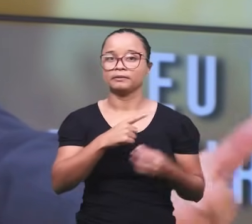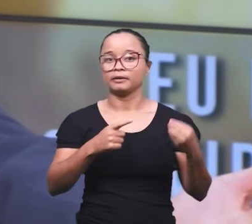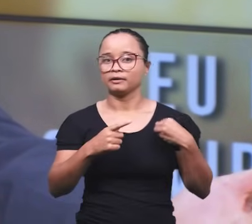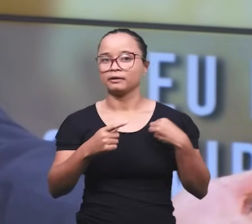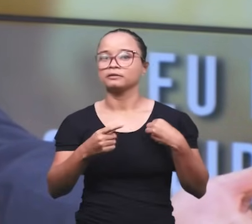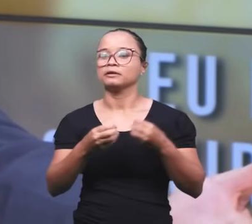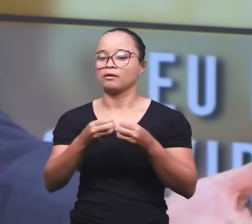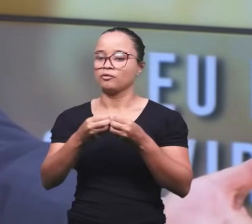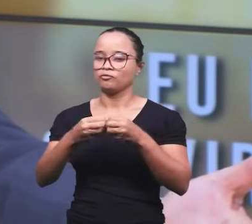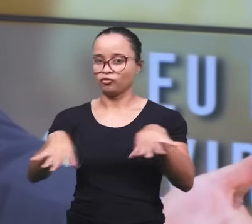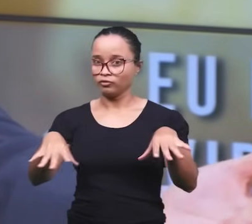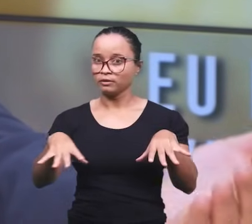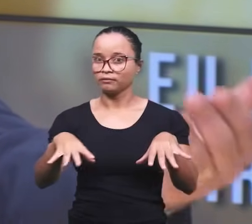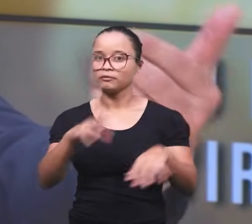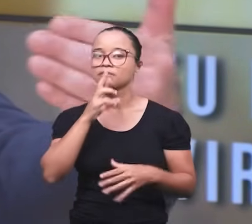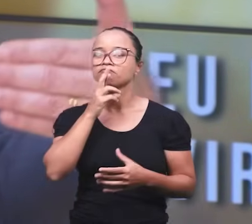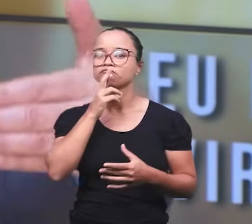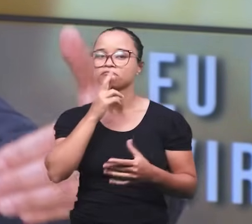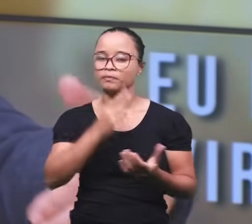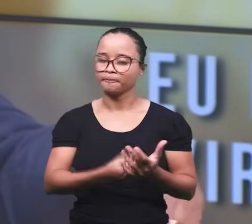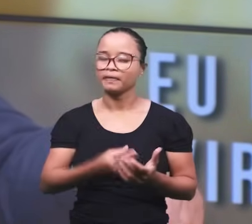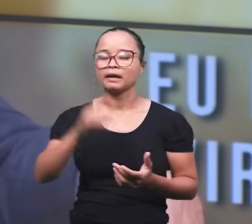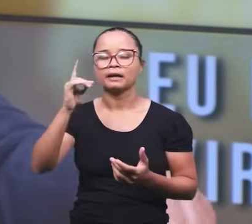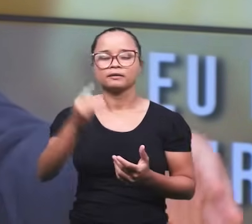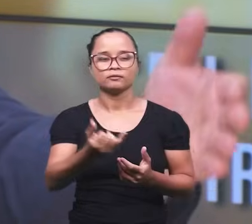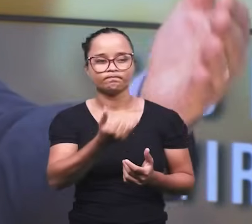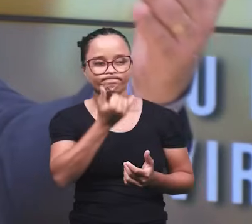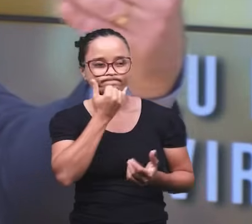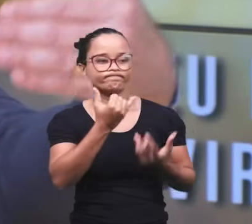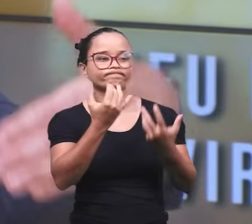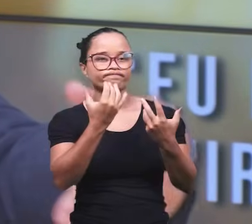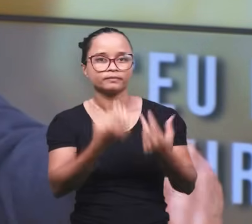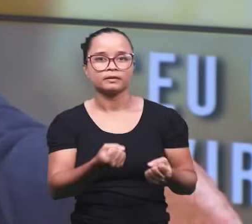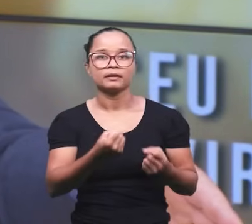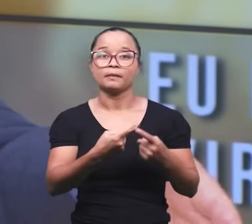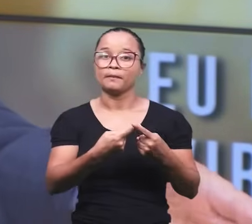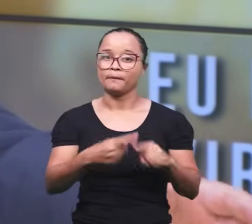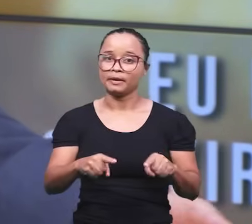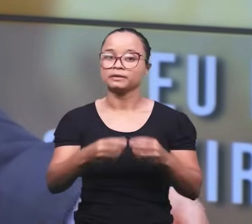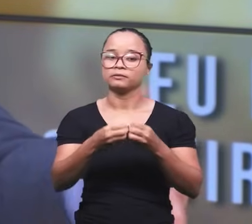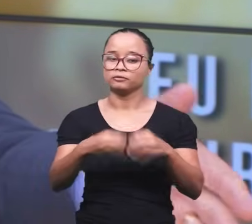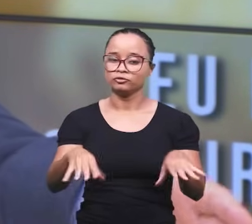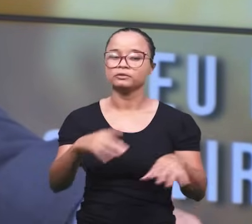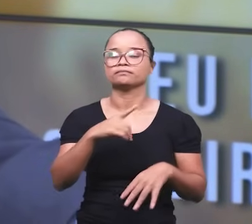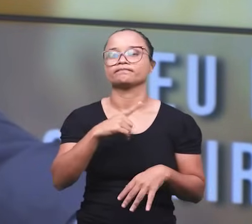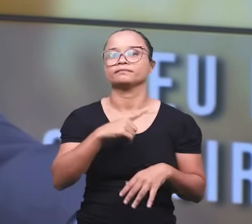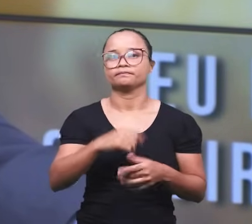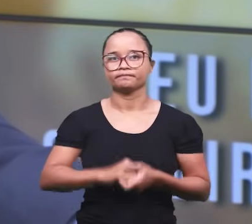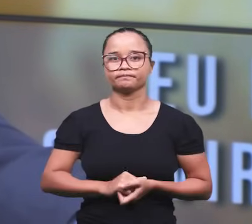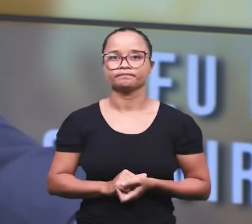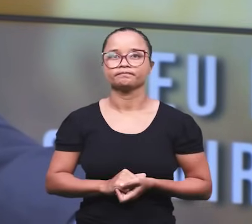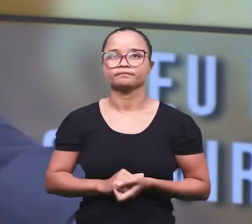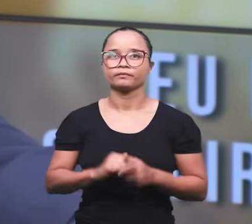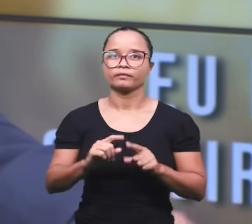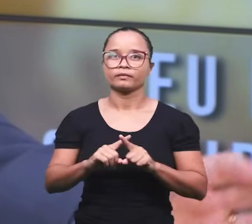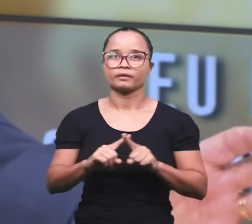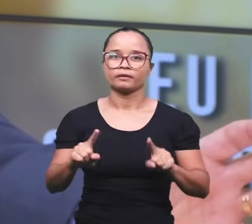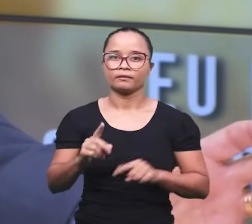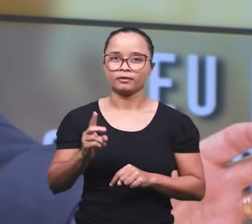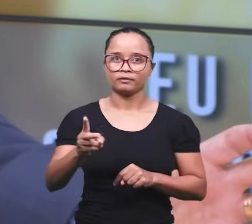pecado gera uma consequência mesmo que Deus perdoe que nos aceite Mas ele tem a consequência